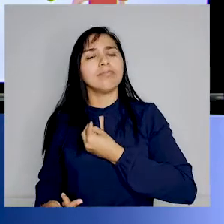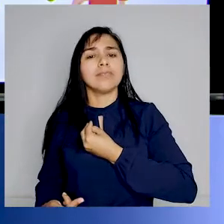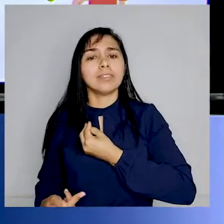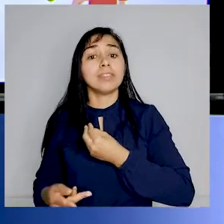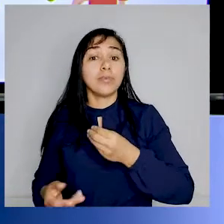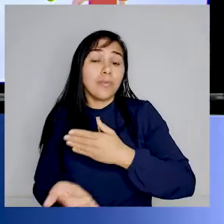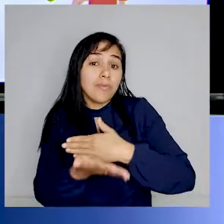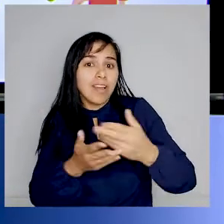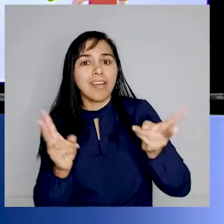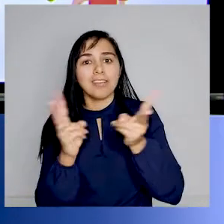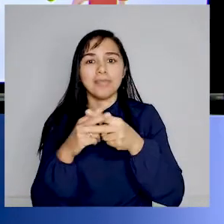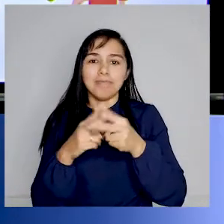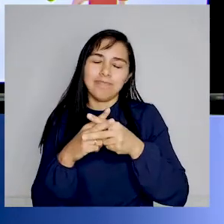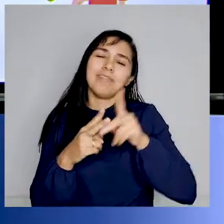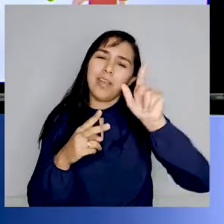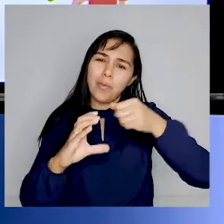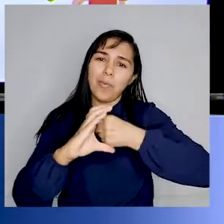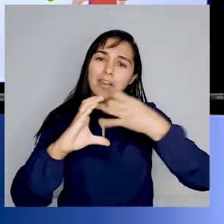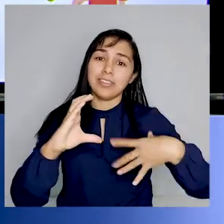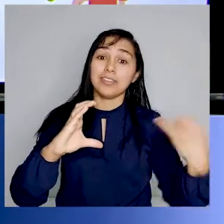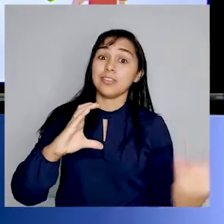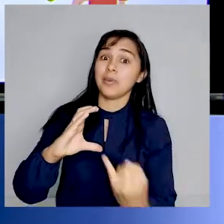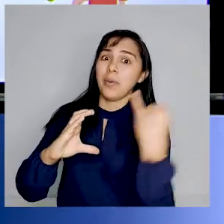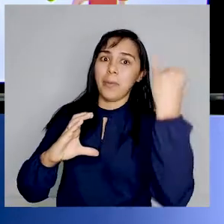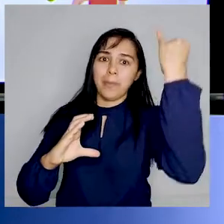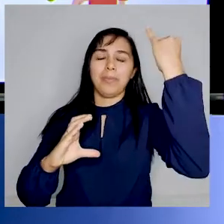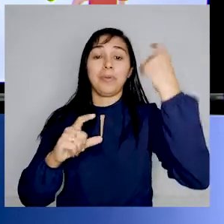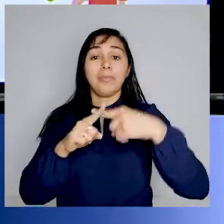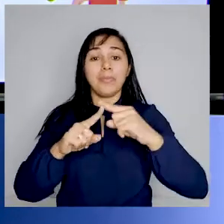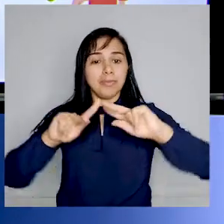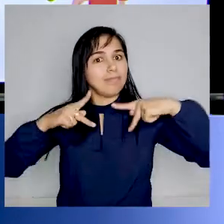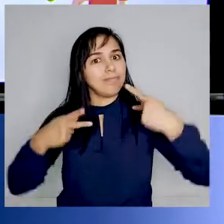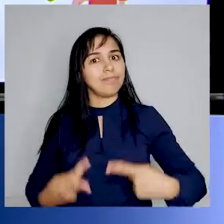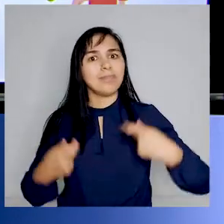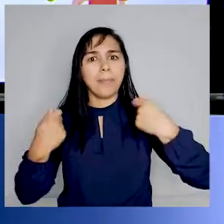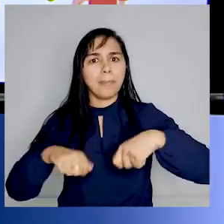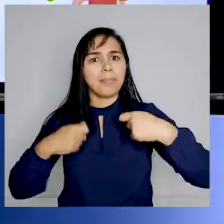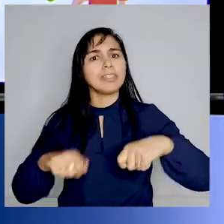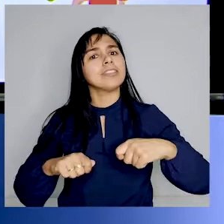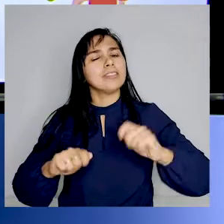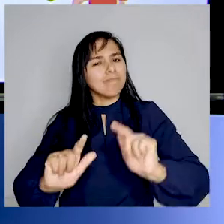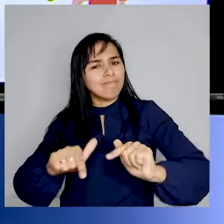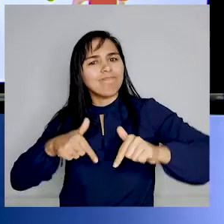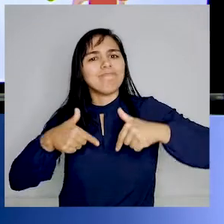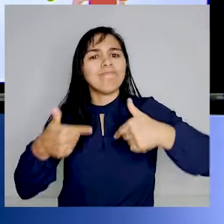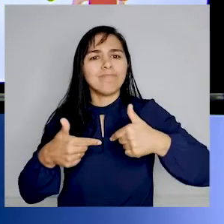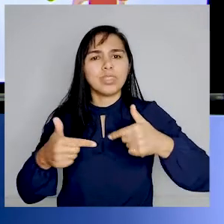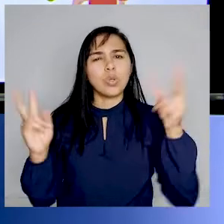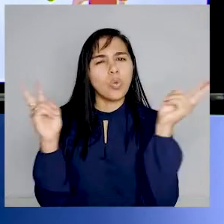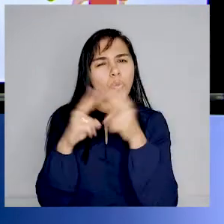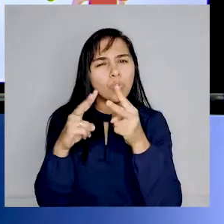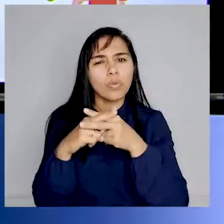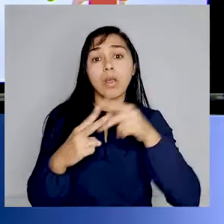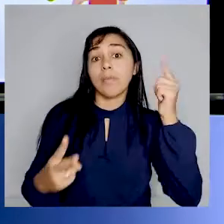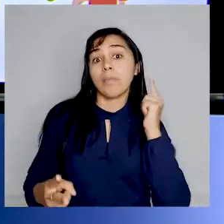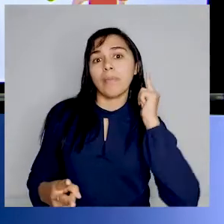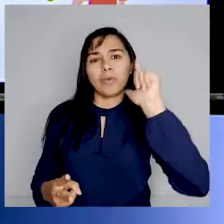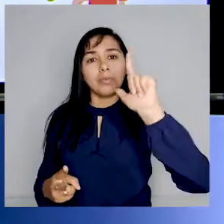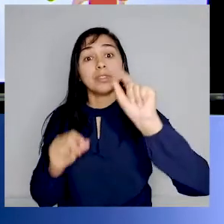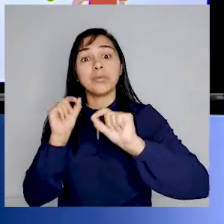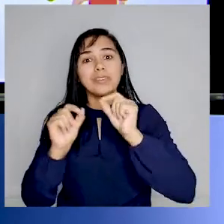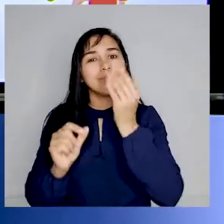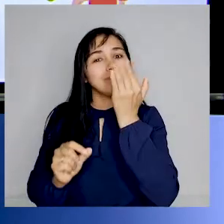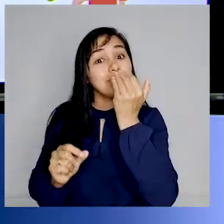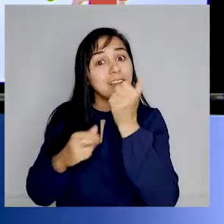característica muito grande do início das lutas. O ser humano ele necessitava ter essa busca de maneira mais efetiva para